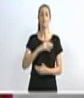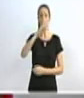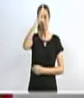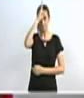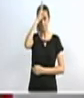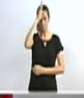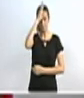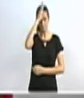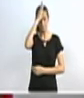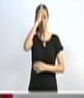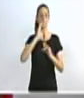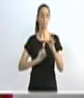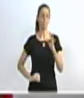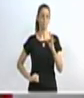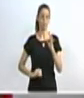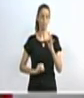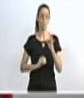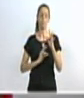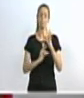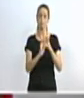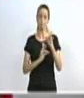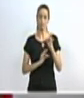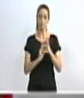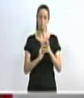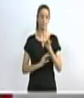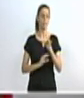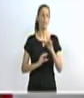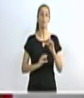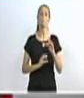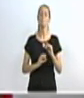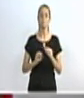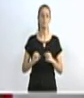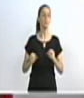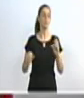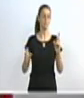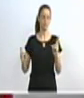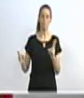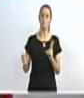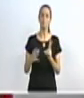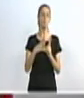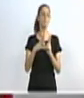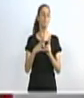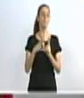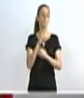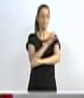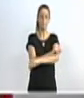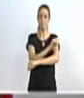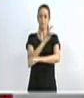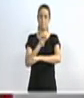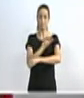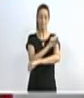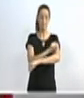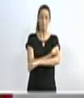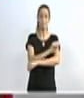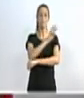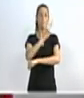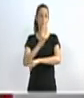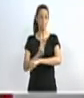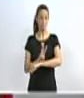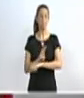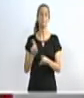Badenfurt, Fortaleza Alta, Vila Nova, Salto Weisbach, é isso? Weisbach